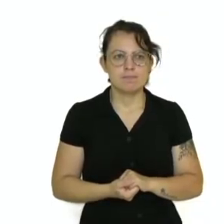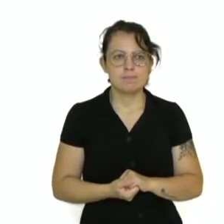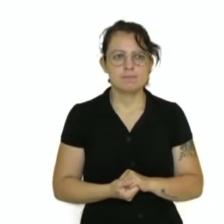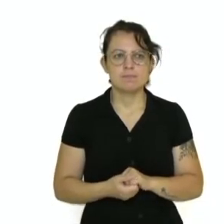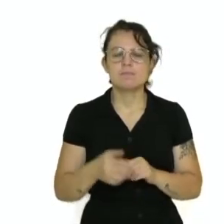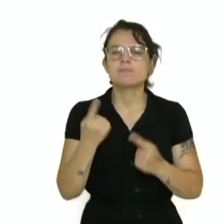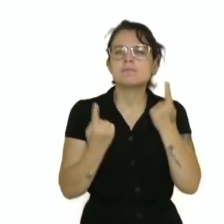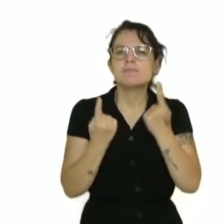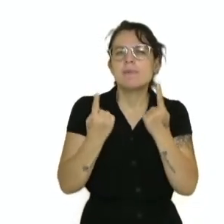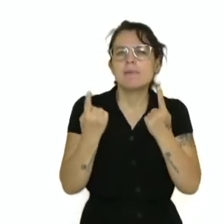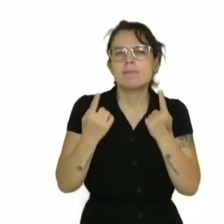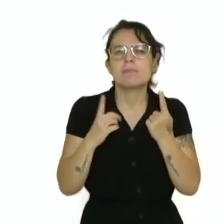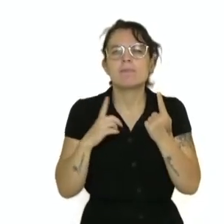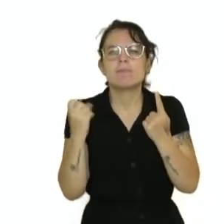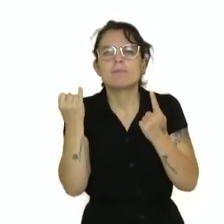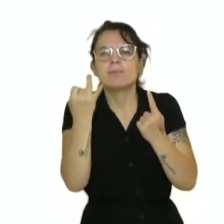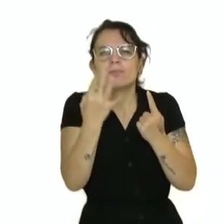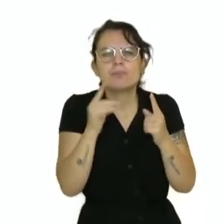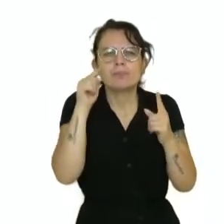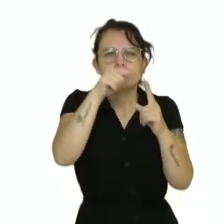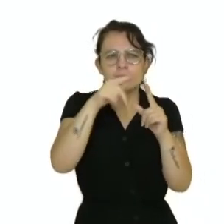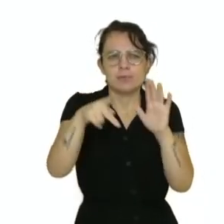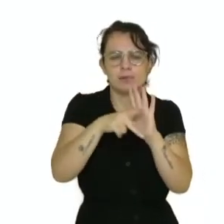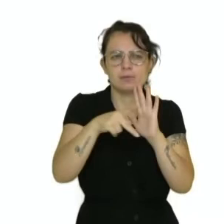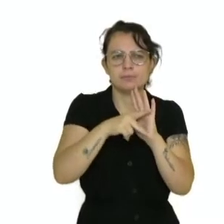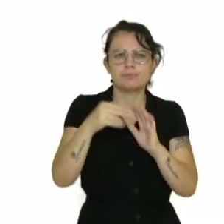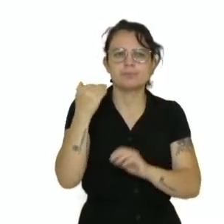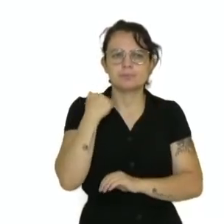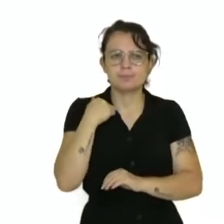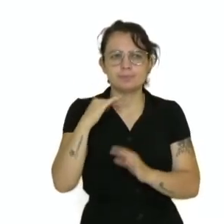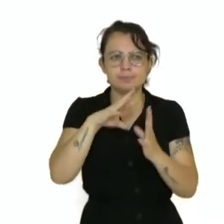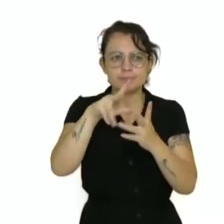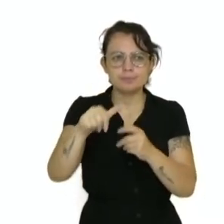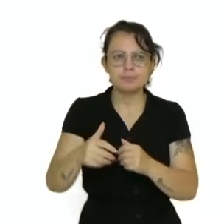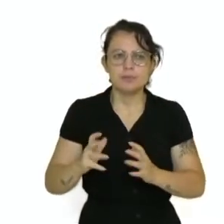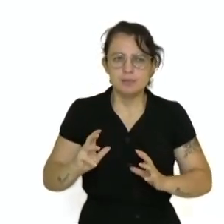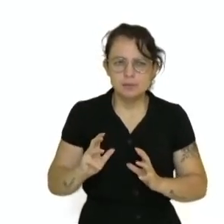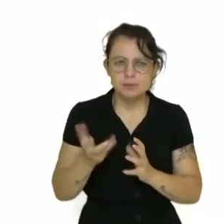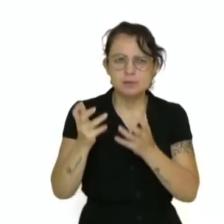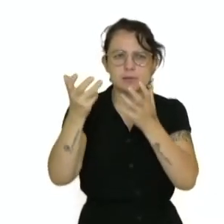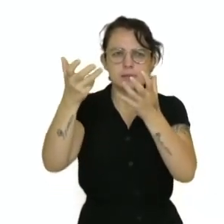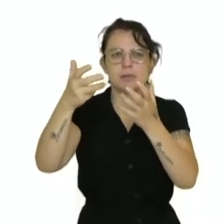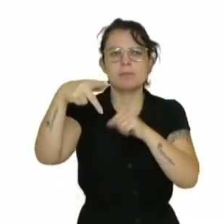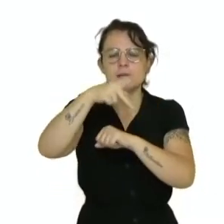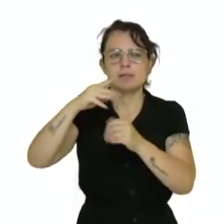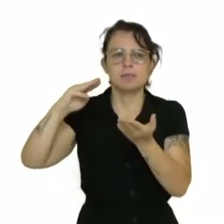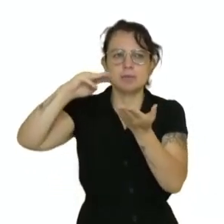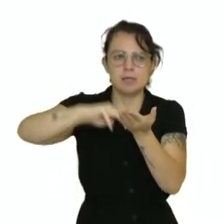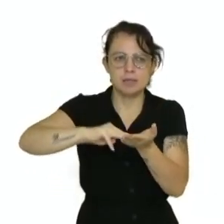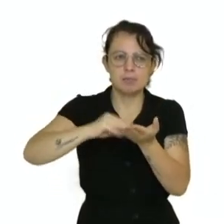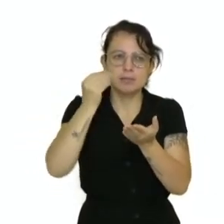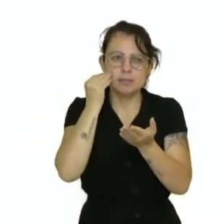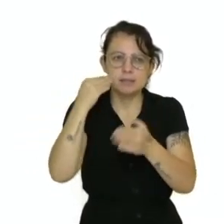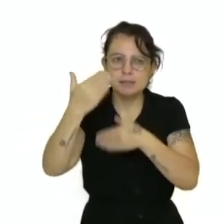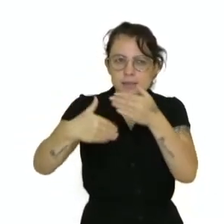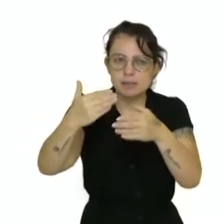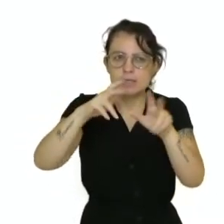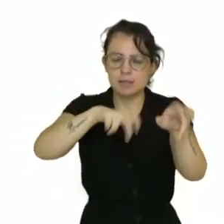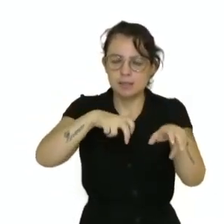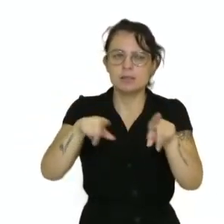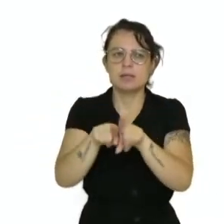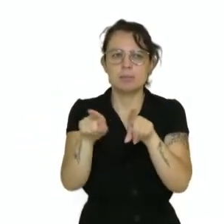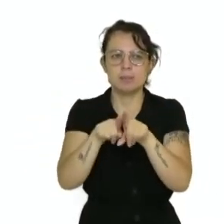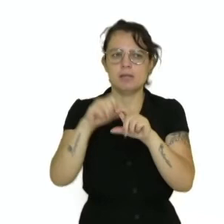Alguns objetivos do Banco Mundial: estimular o crescimento de países membros, incentivando seus desenvolvimentos agrícolas e